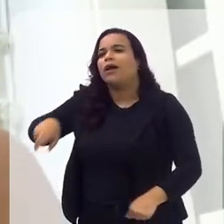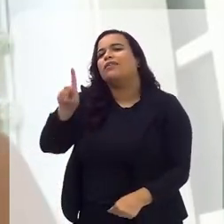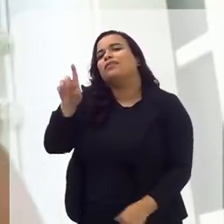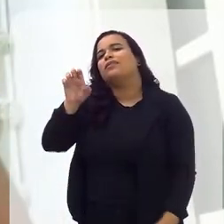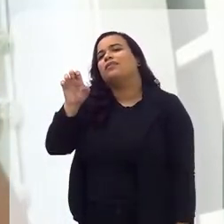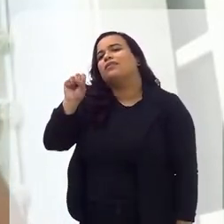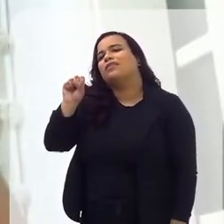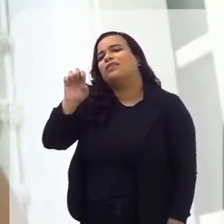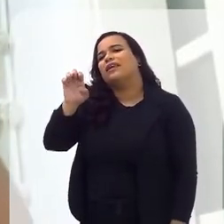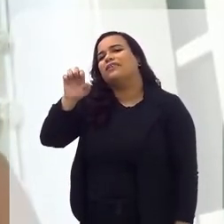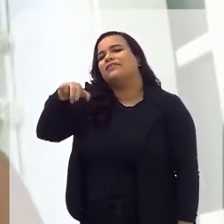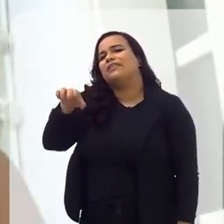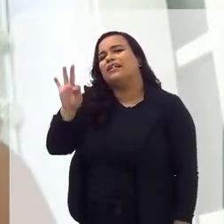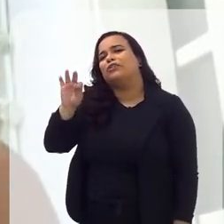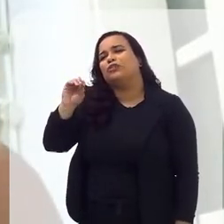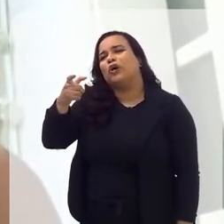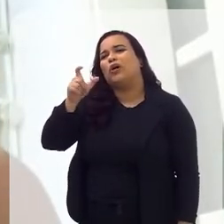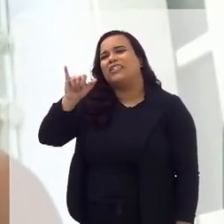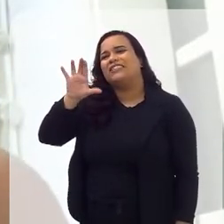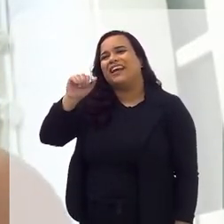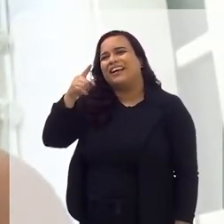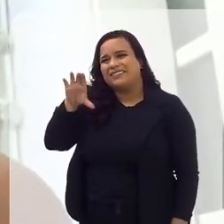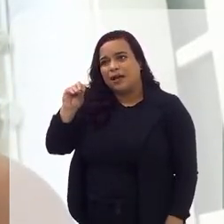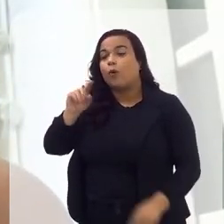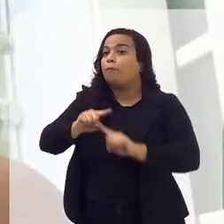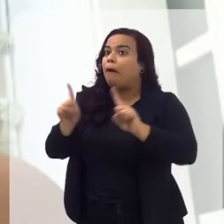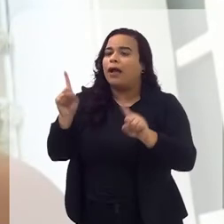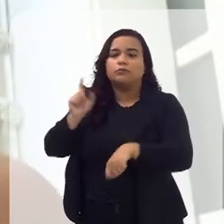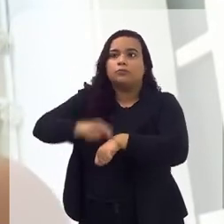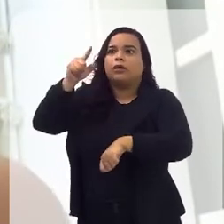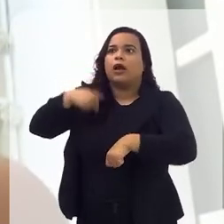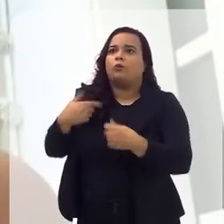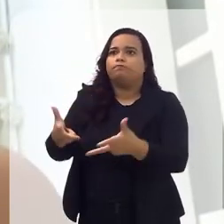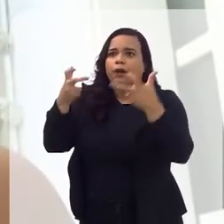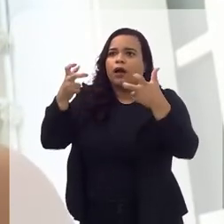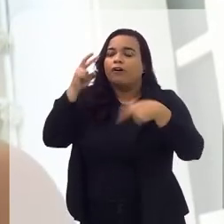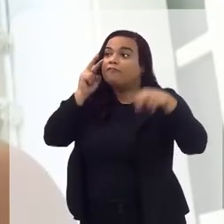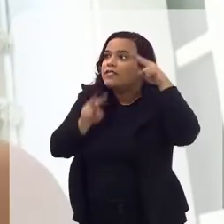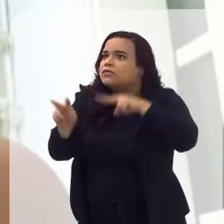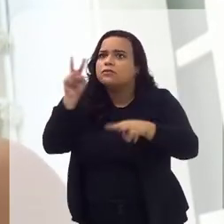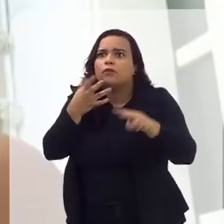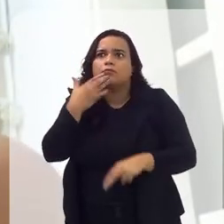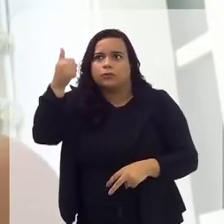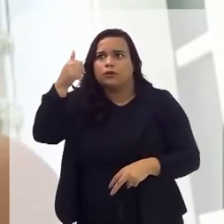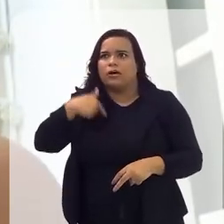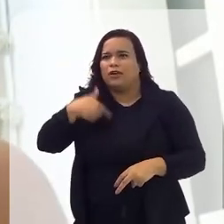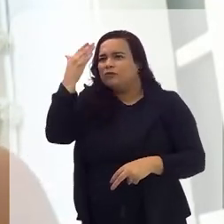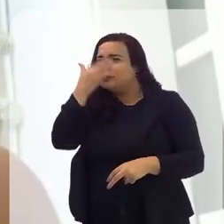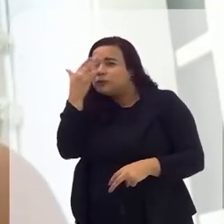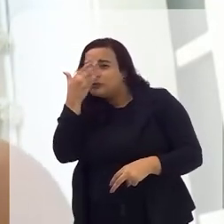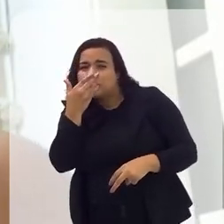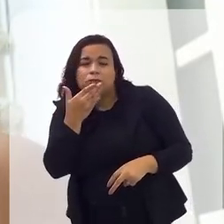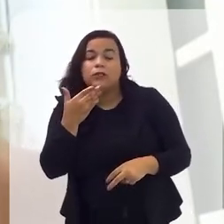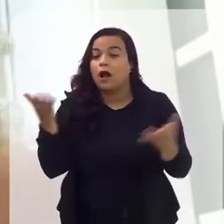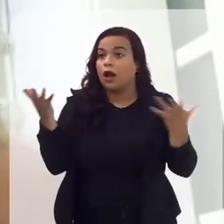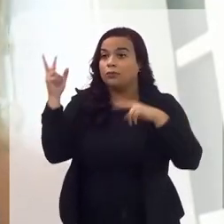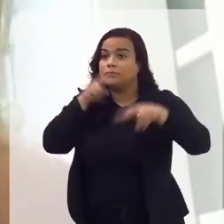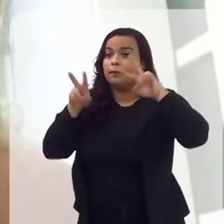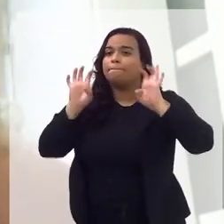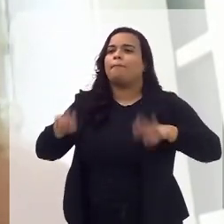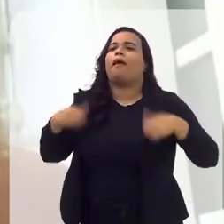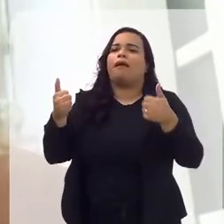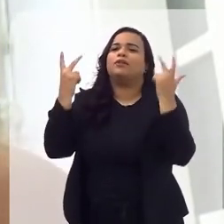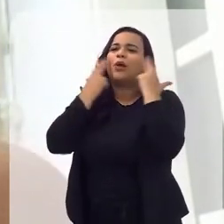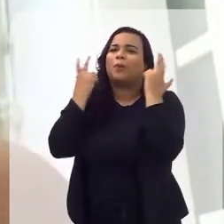logo no início eu já senti assim, uma remissão, por exemplo, na questão da visão. Eu realmente estava com muita dificuldade de enxergar, e hoje eu